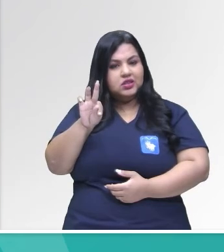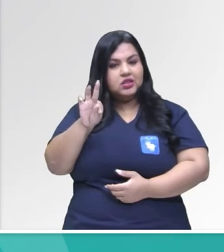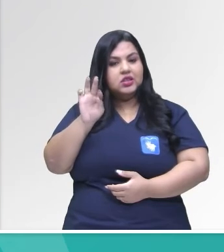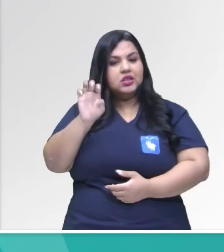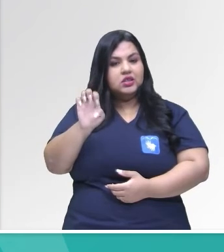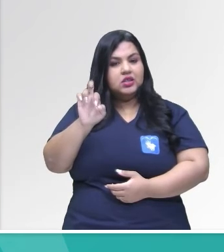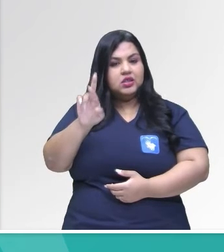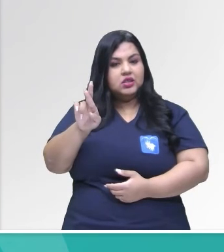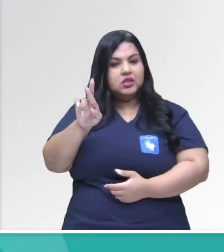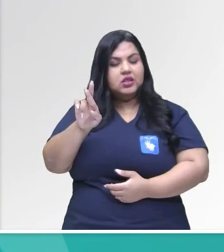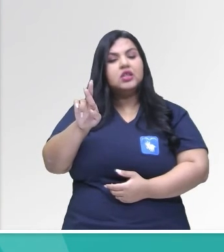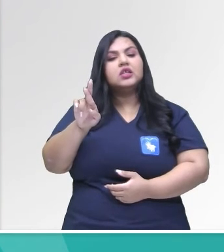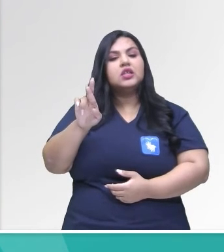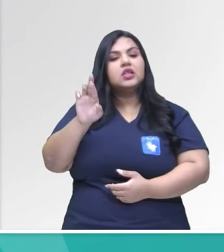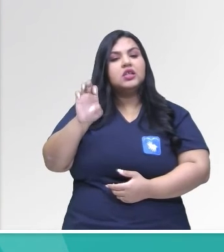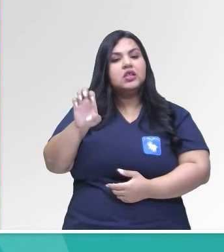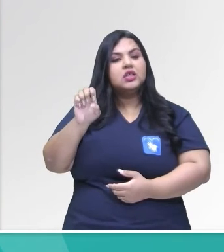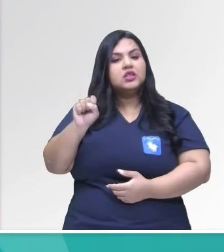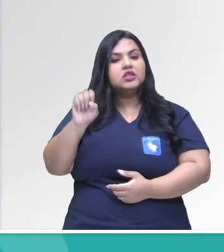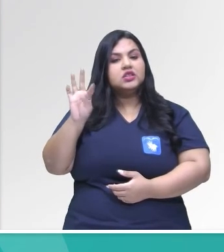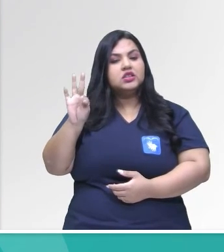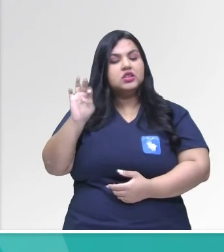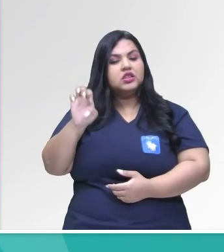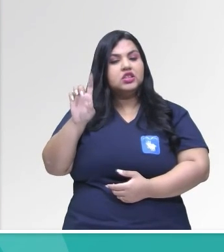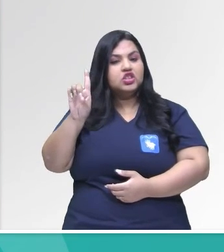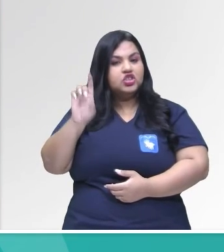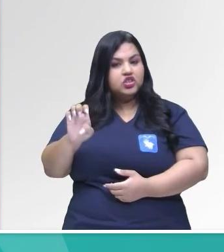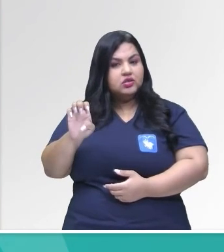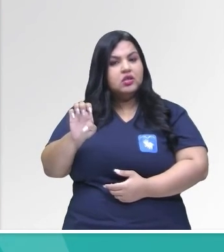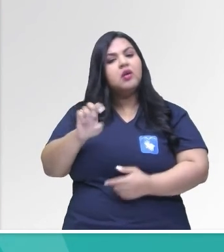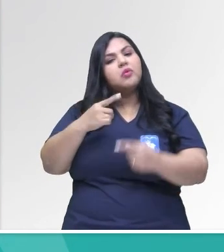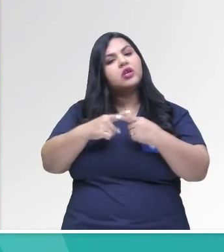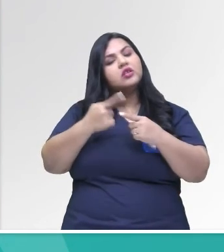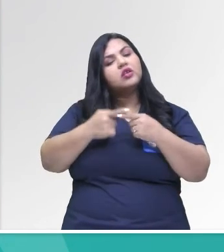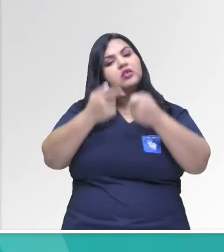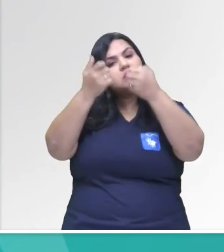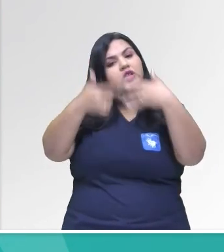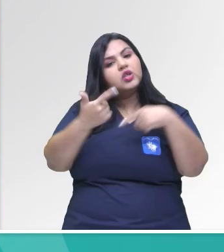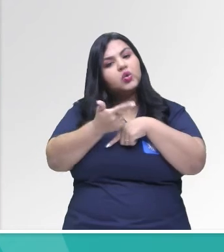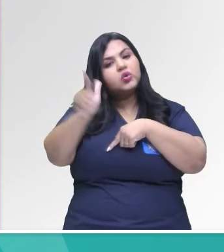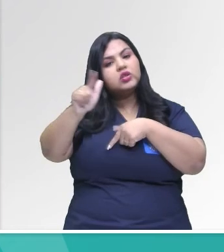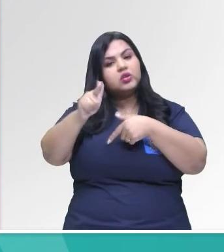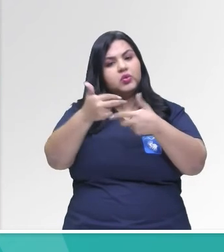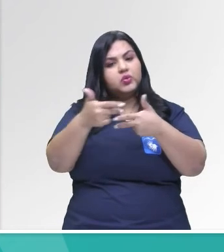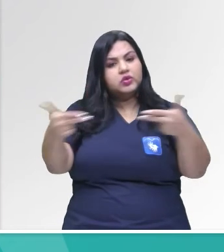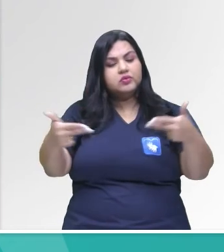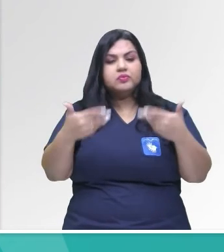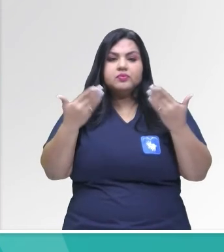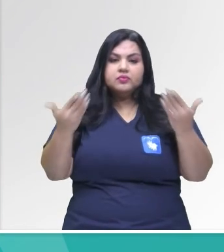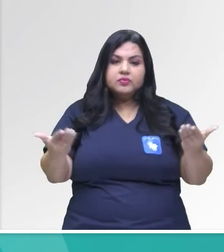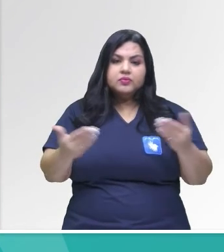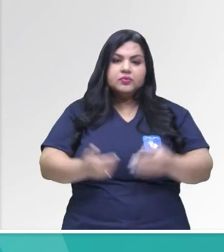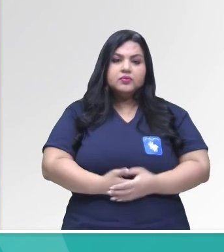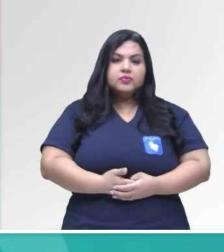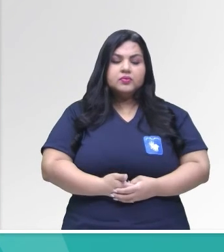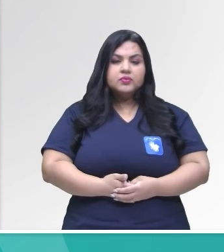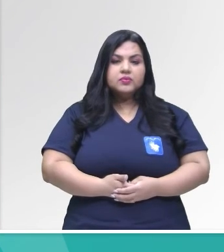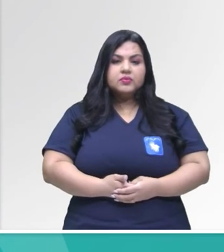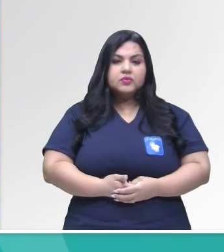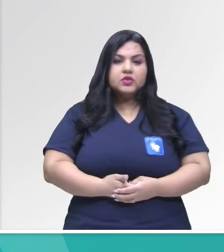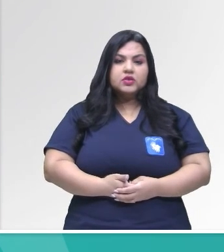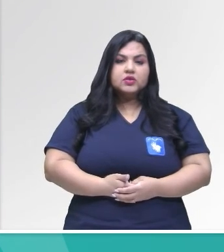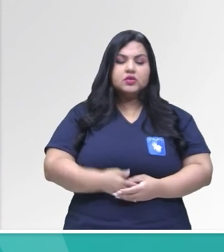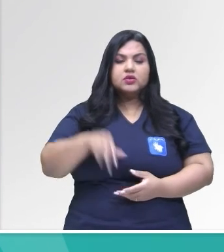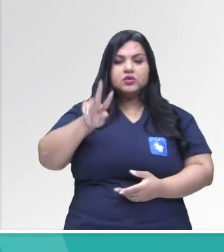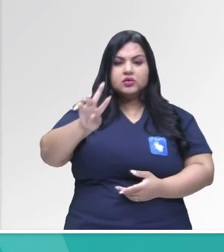interested, porque aí eu estou falando de outra coisa, tá certo, pessoal? Então, a